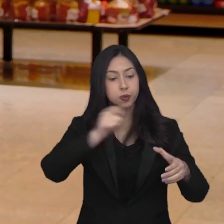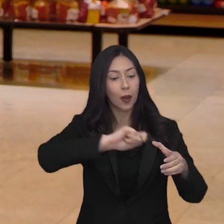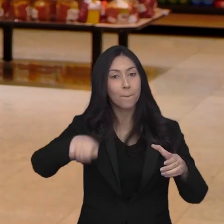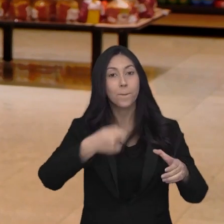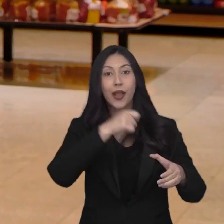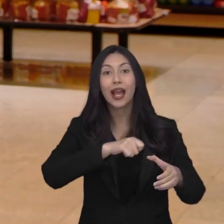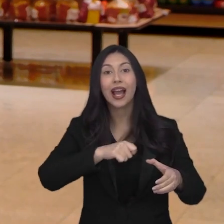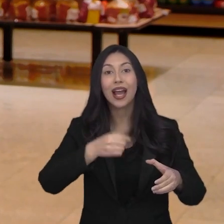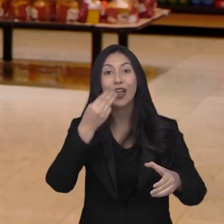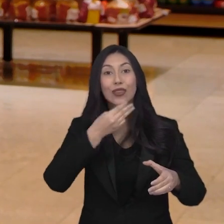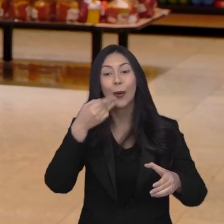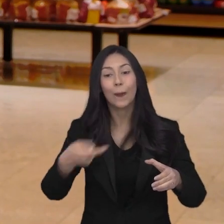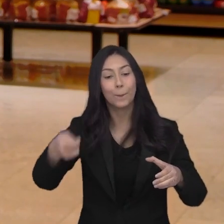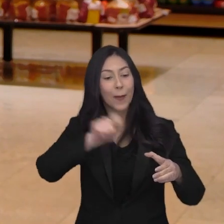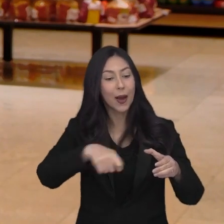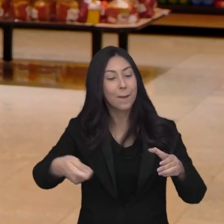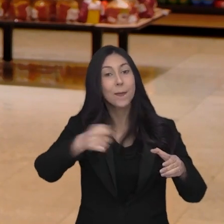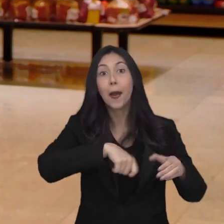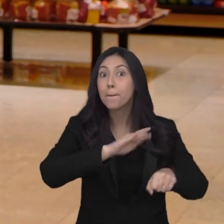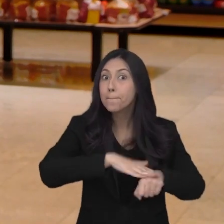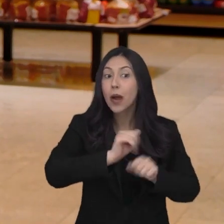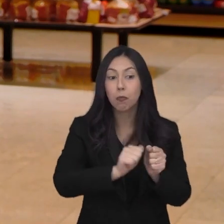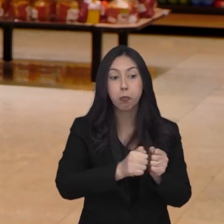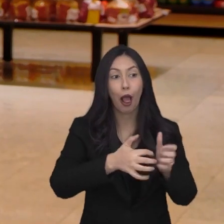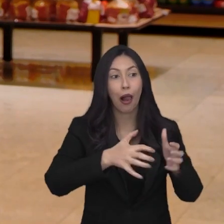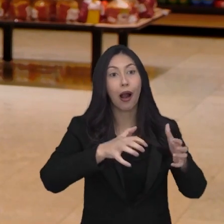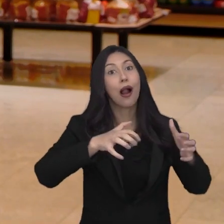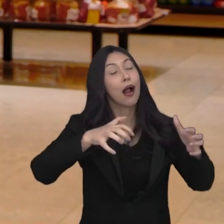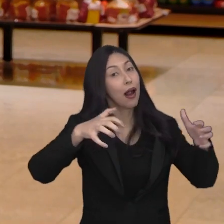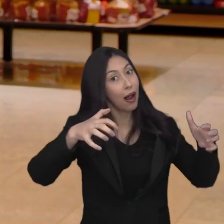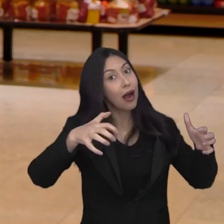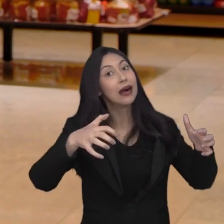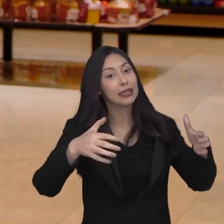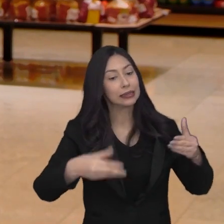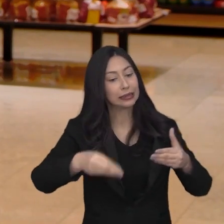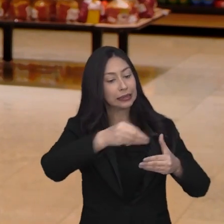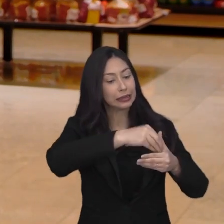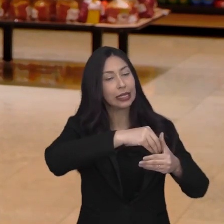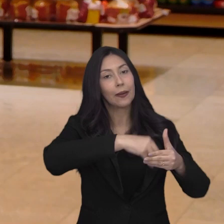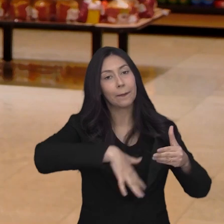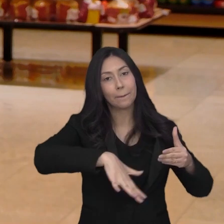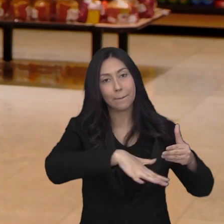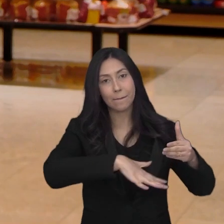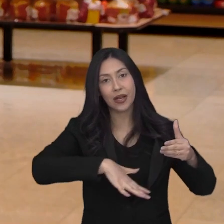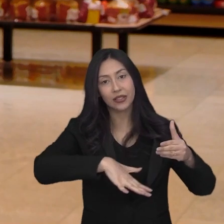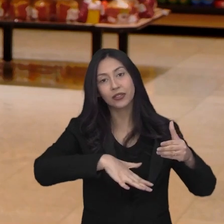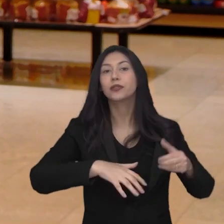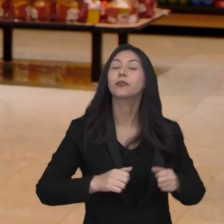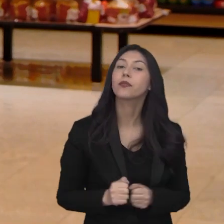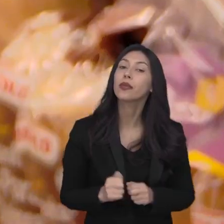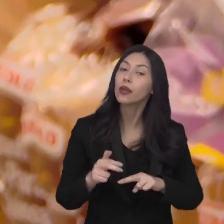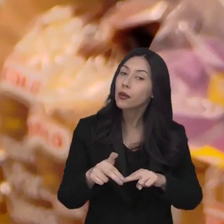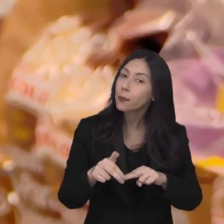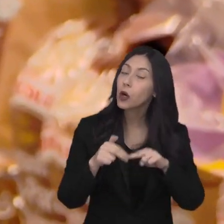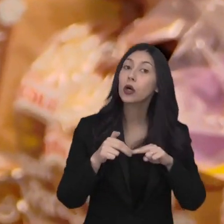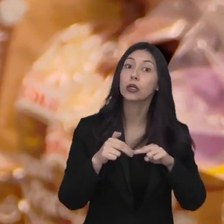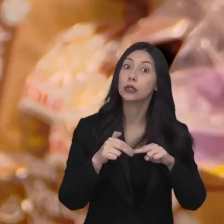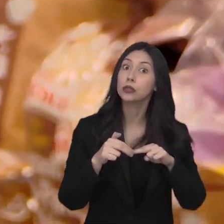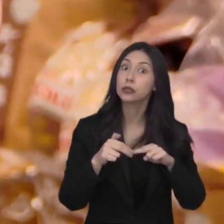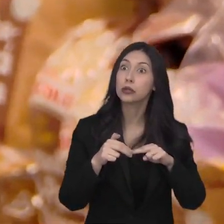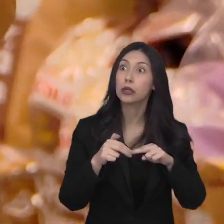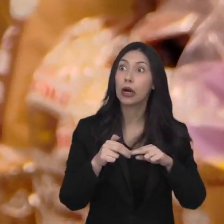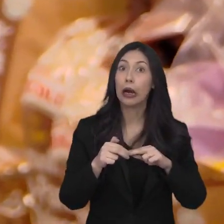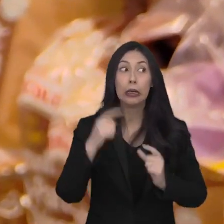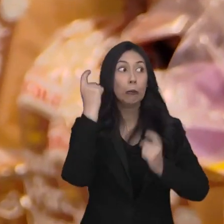mais açúcar, isso vai fazer com que a fermentação ocorra com mais frequência ali dentro desse ambiente, né? Portanto,